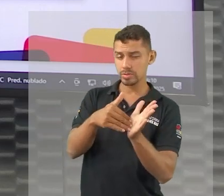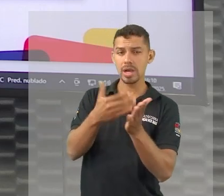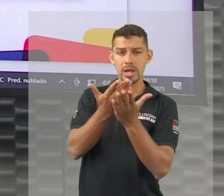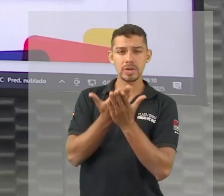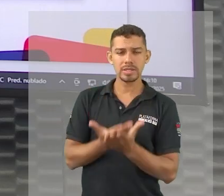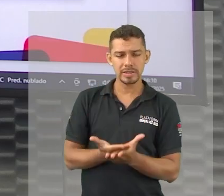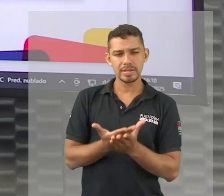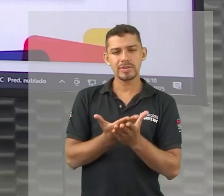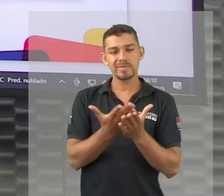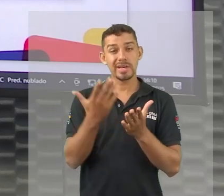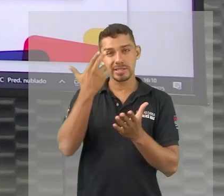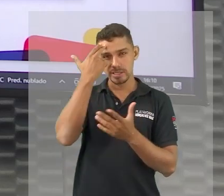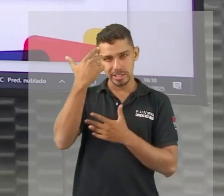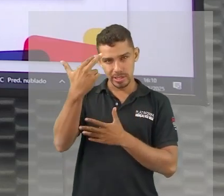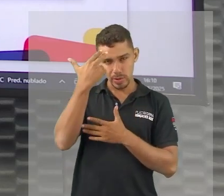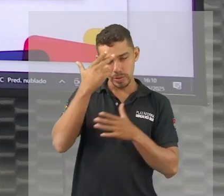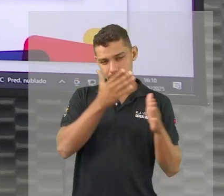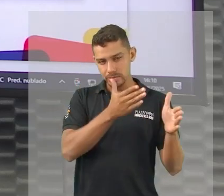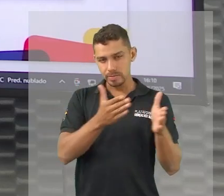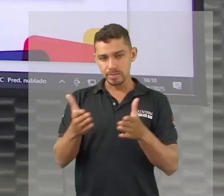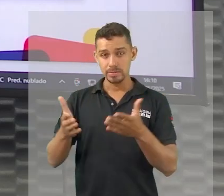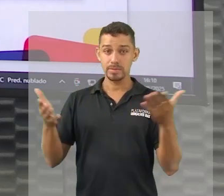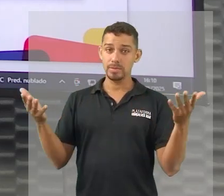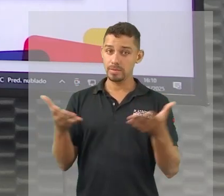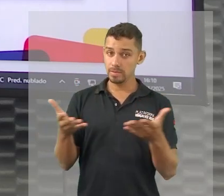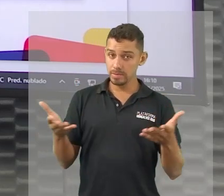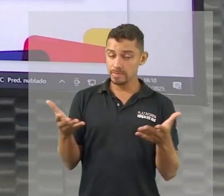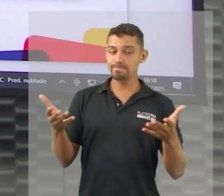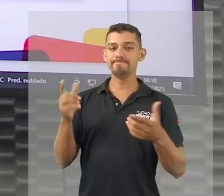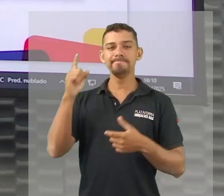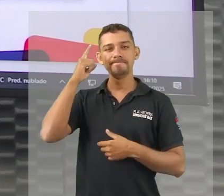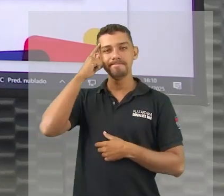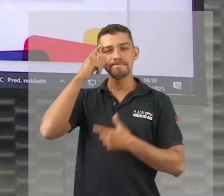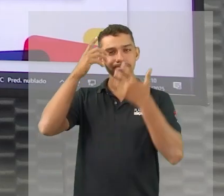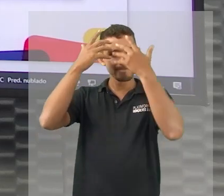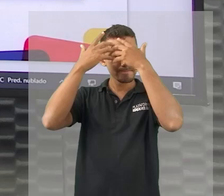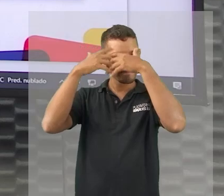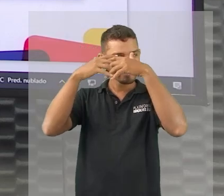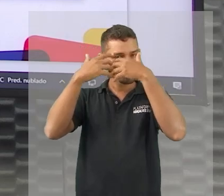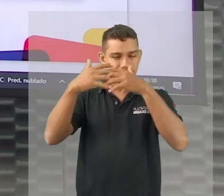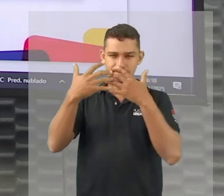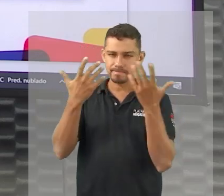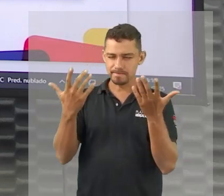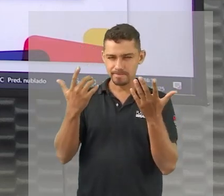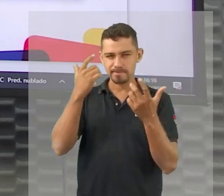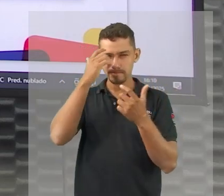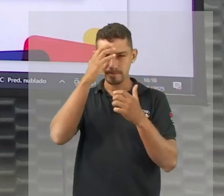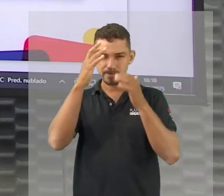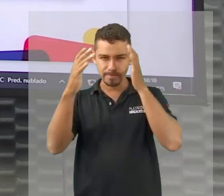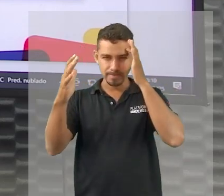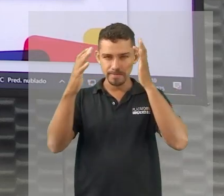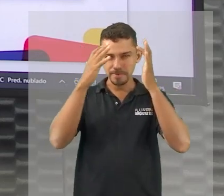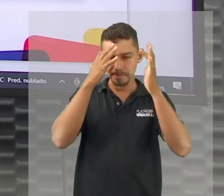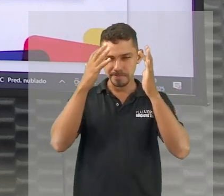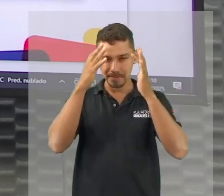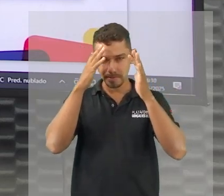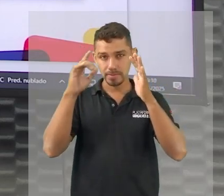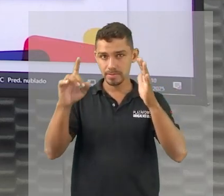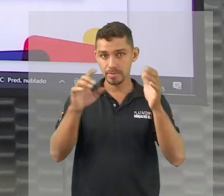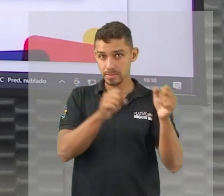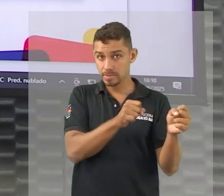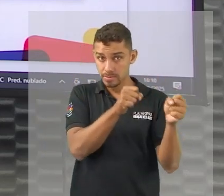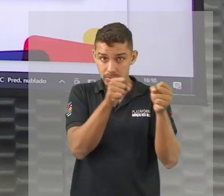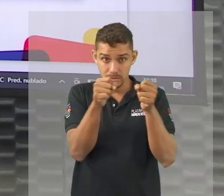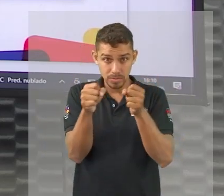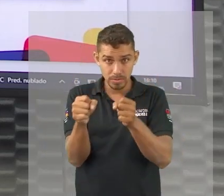fazendo um percurso mais histórico. Agora a gente vai pensar provocações nessa questão do poder,